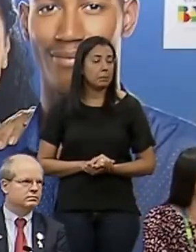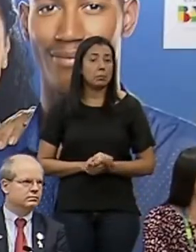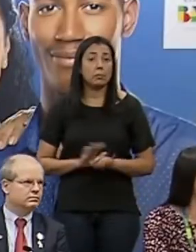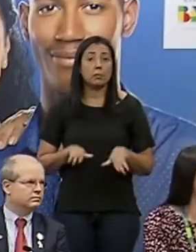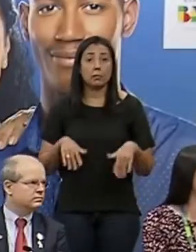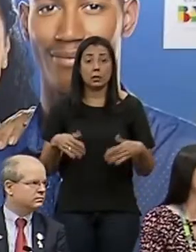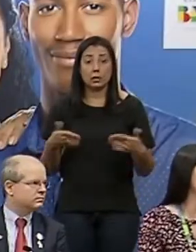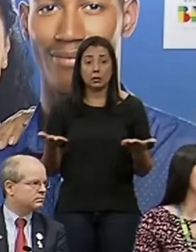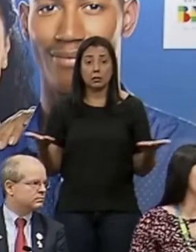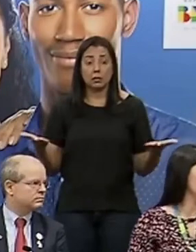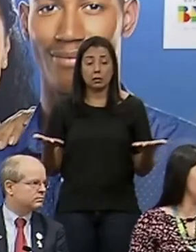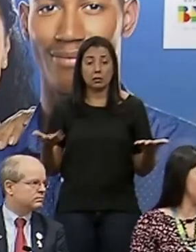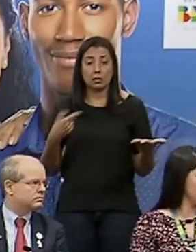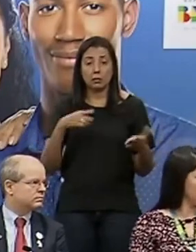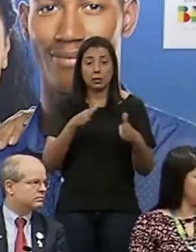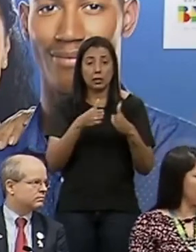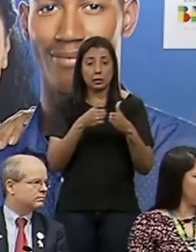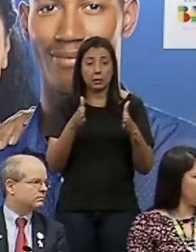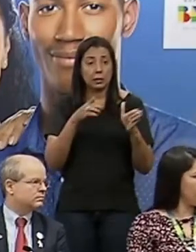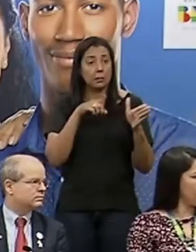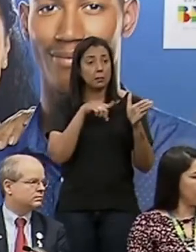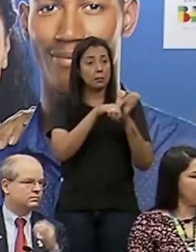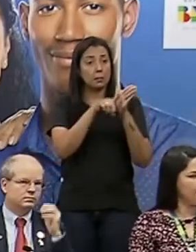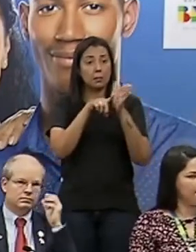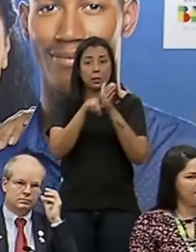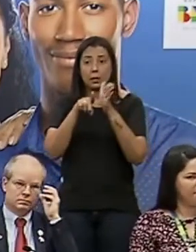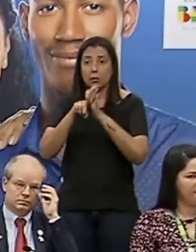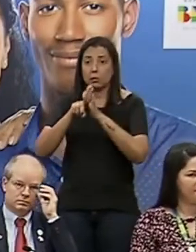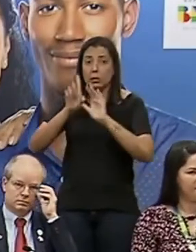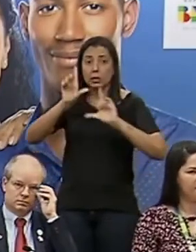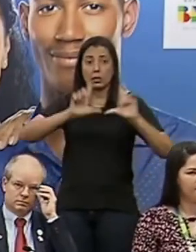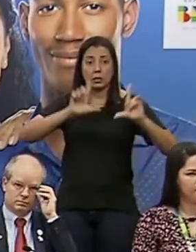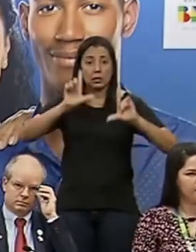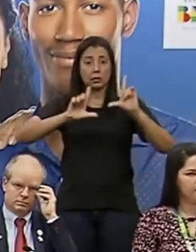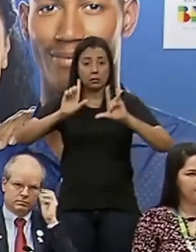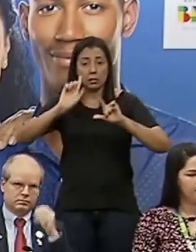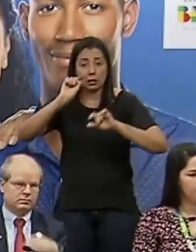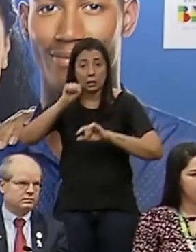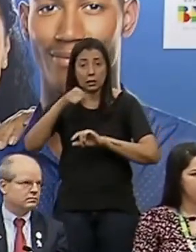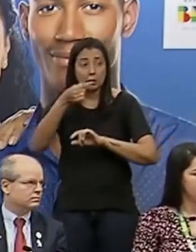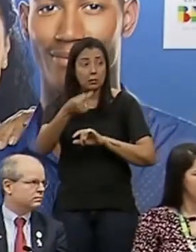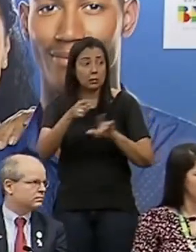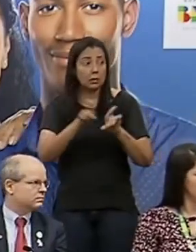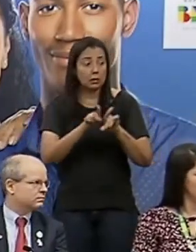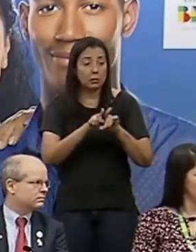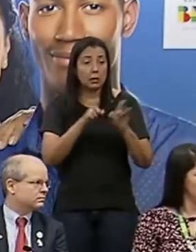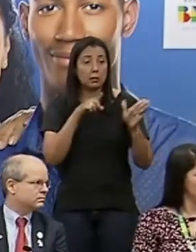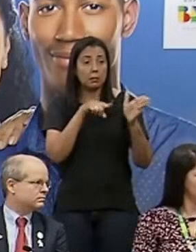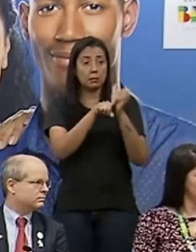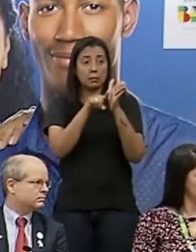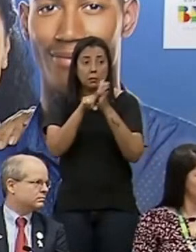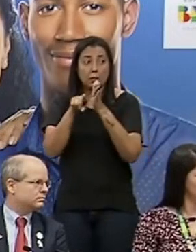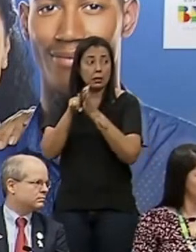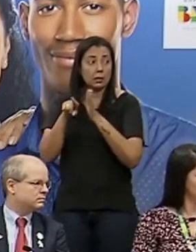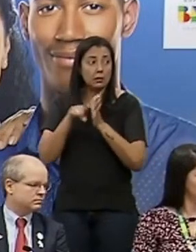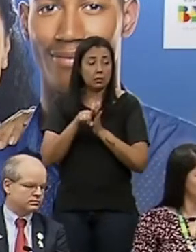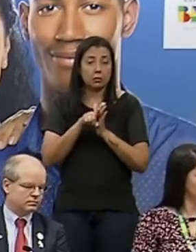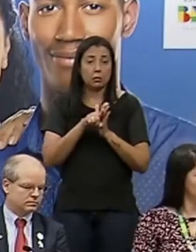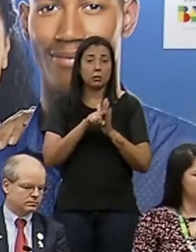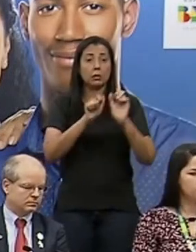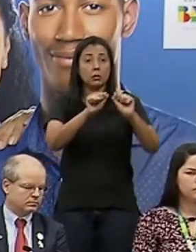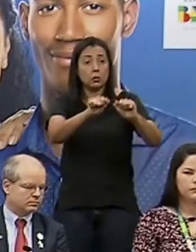Bom, agora a gente vai abrir para perguntas da imprensa e, em seguida, a gente abre para perguntas